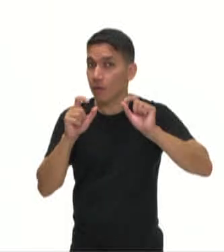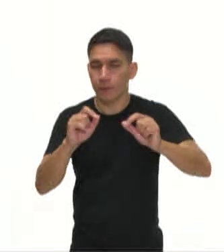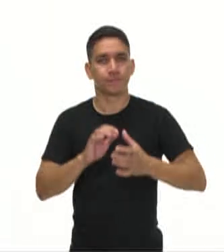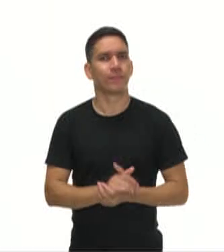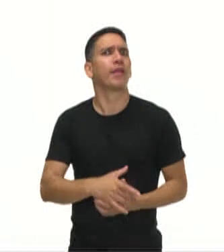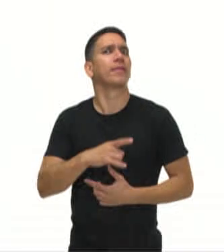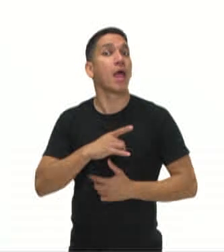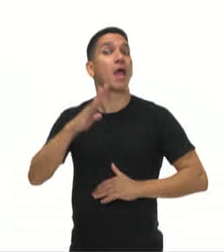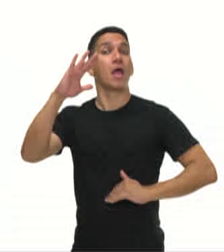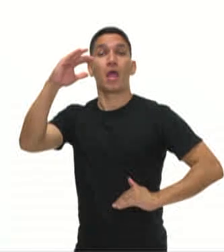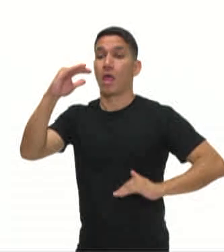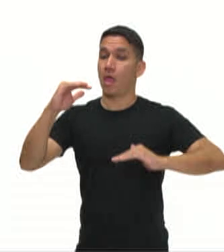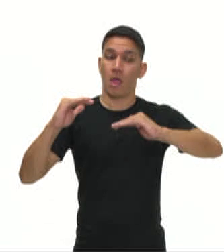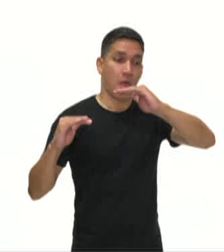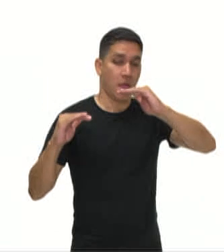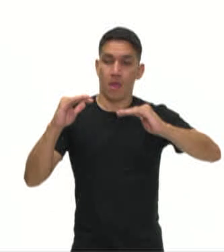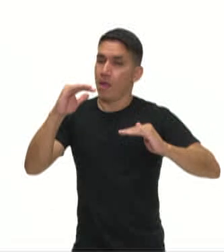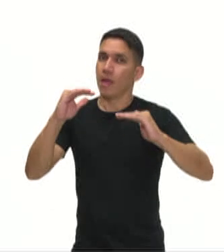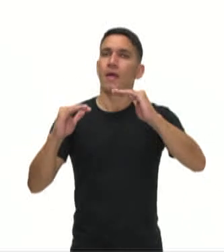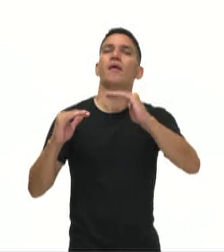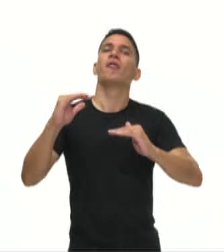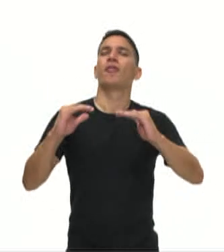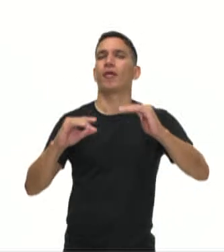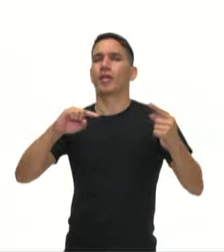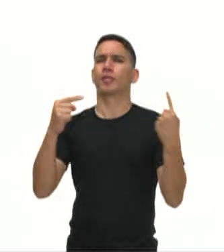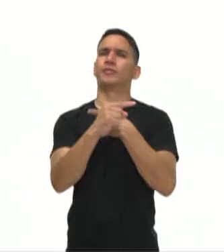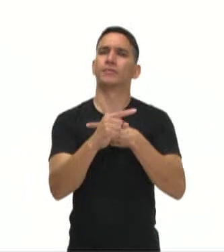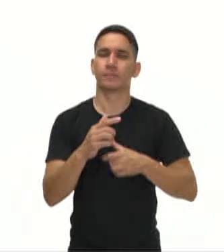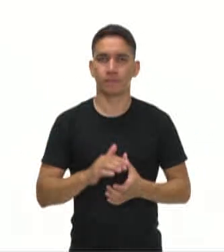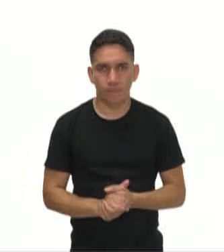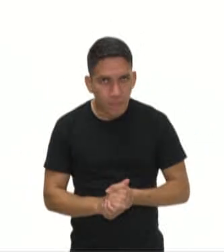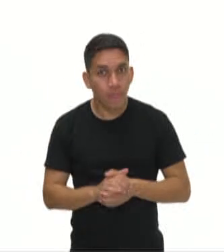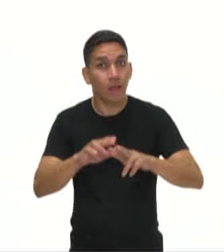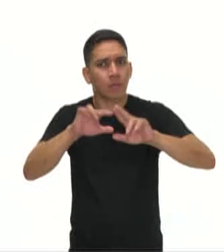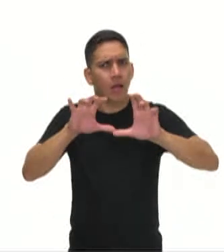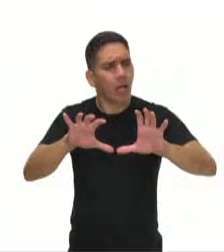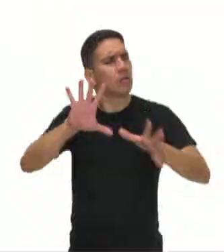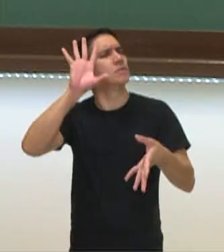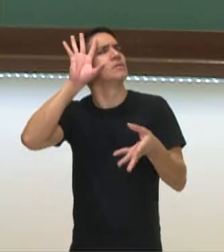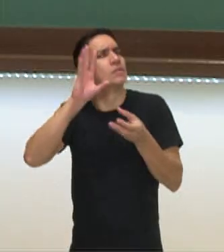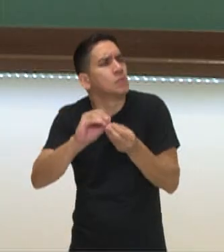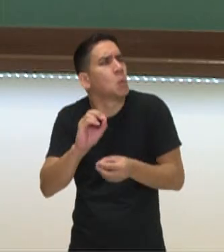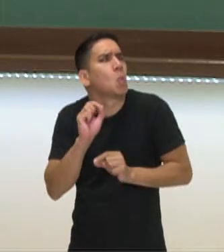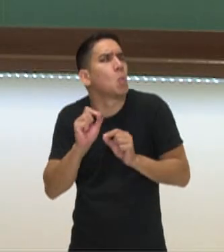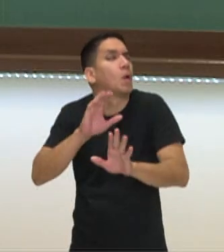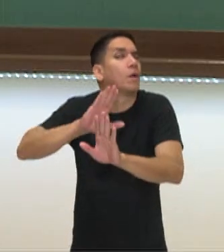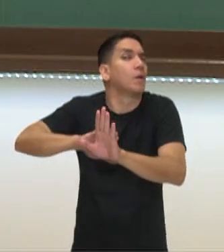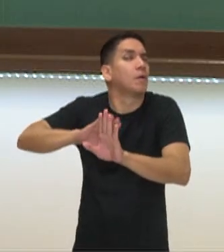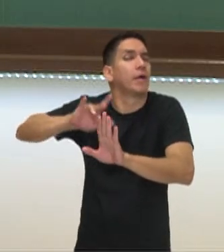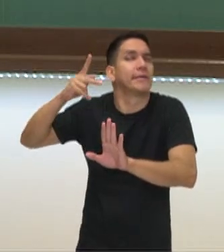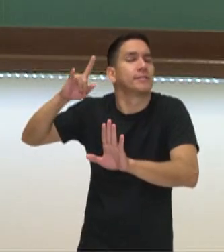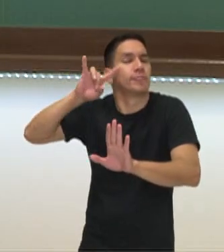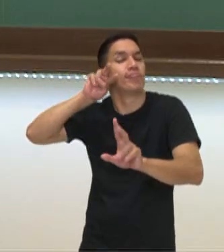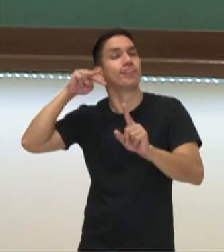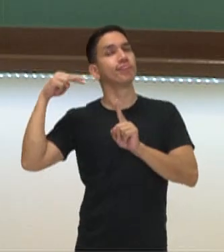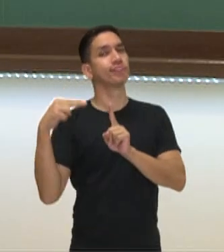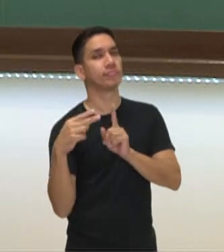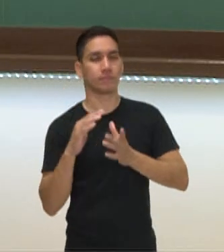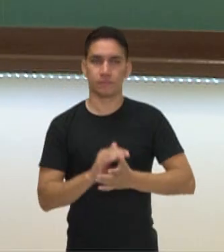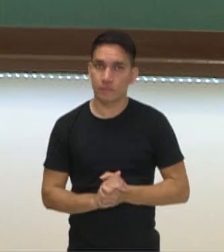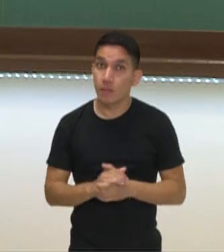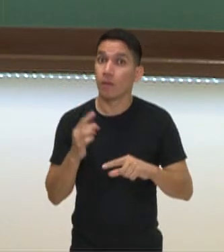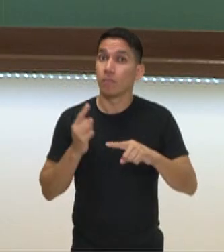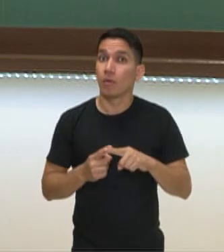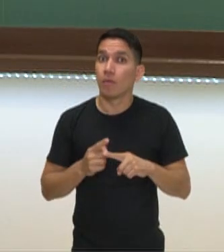um equilíbrio de antagonismos. E é aqui que a gente vai entender bem o pensamento desse autor. Por quê? Porque ele